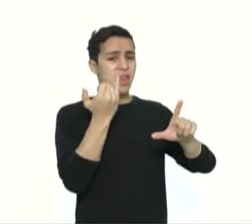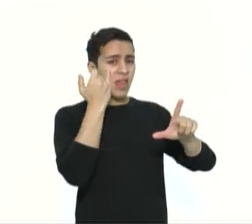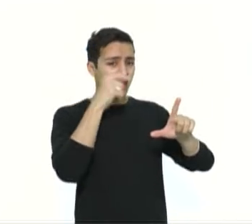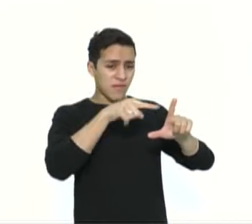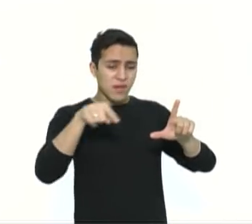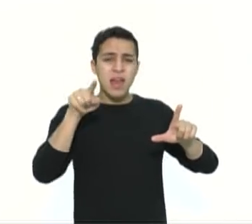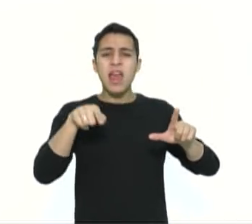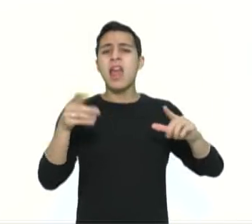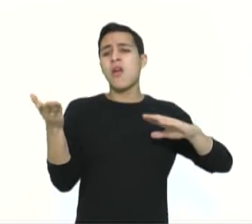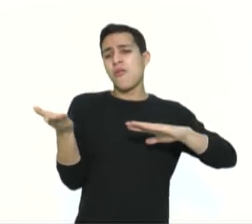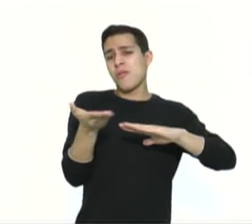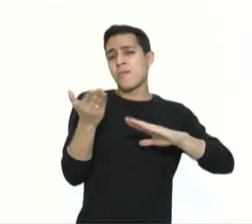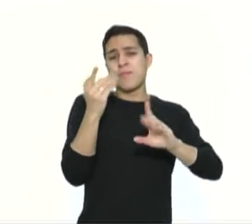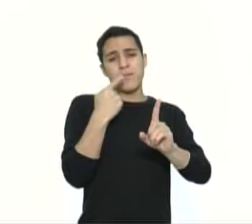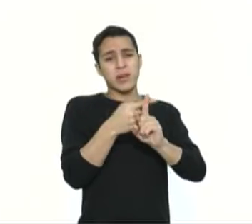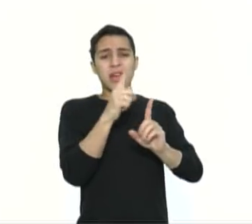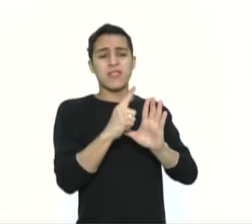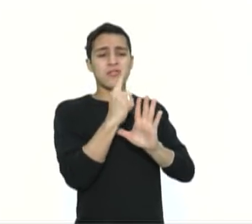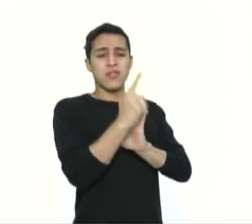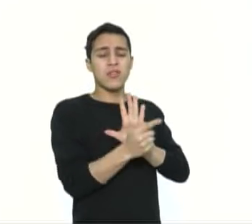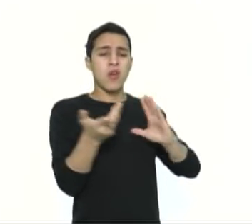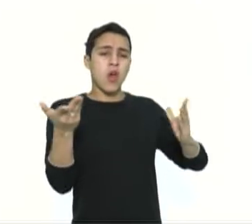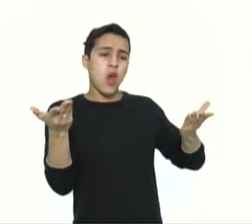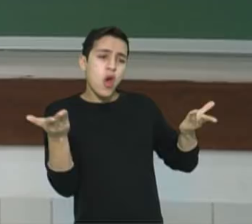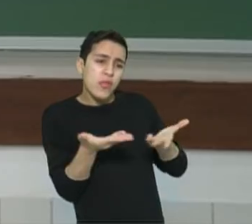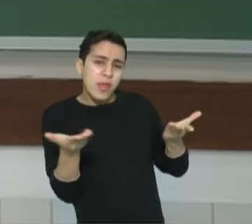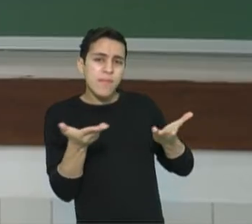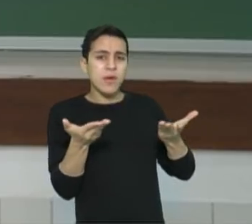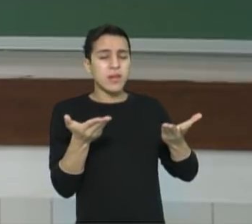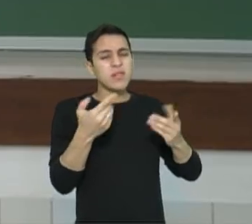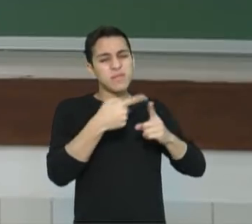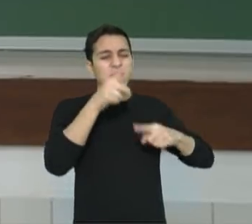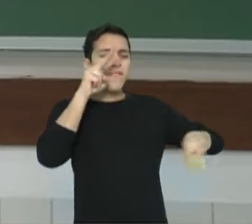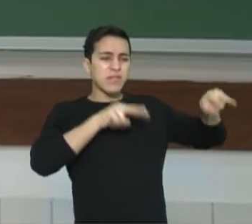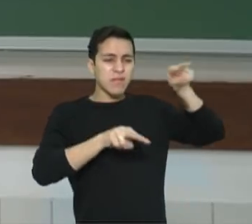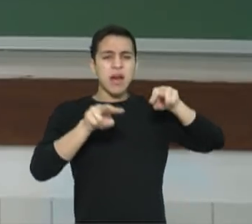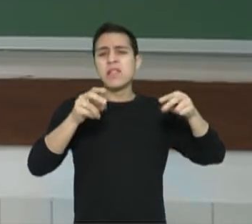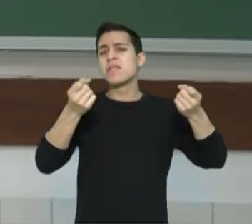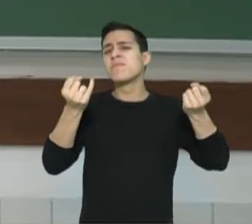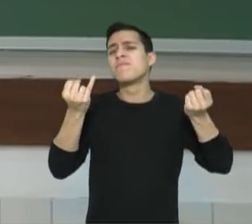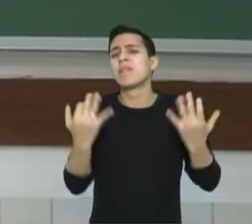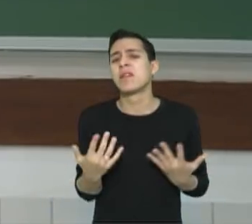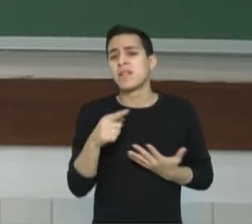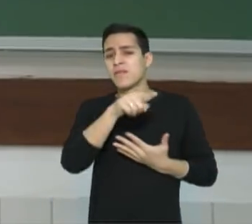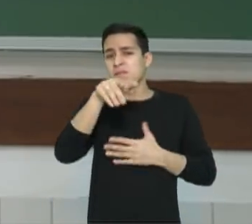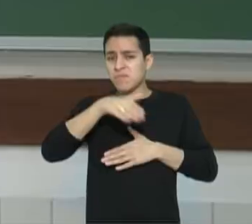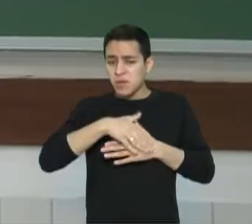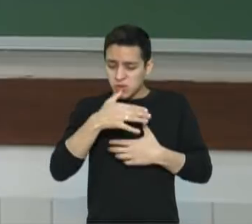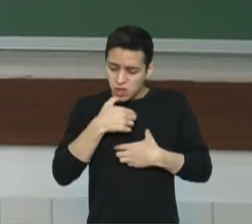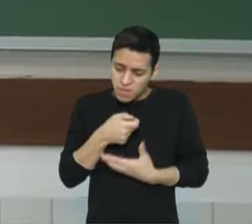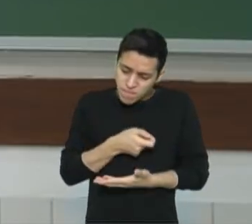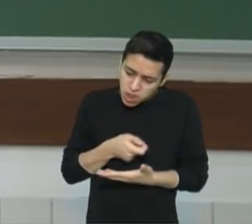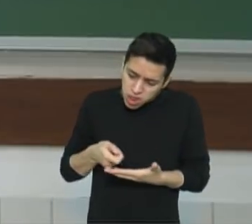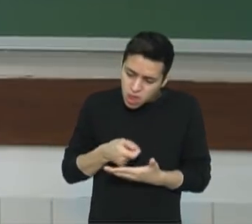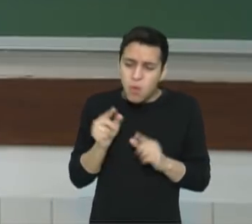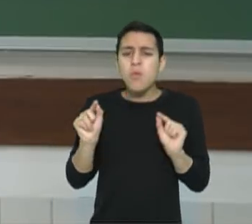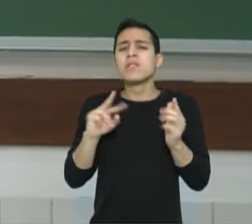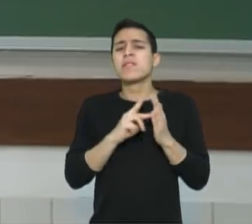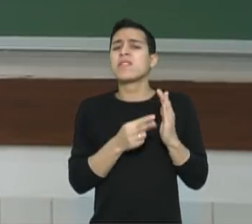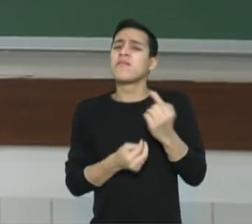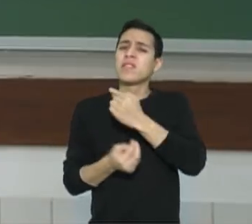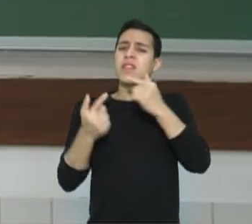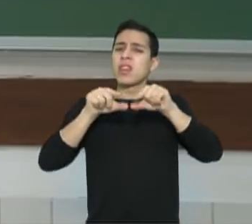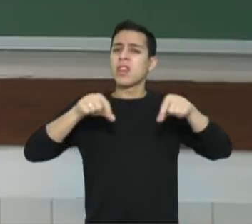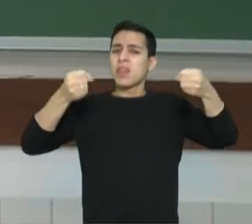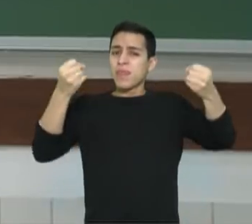devido à sua visualidade. Explique essa premissa. Explique com as suas palavras essa fala. Vou